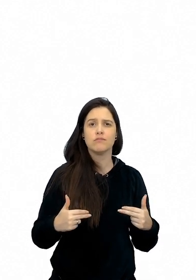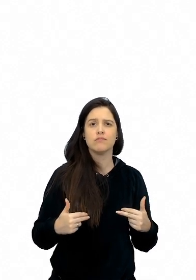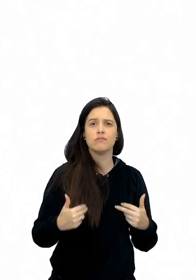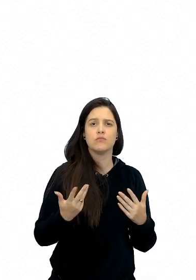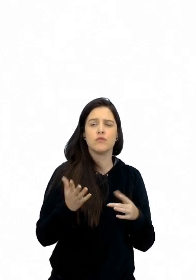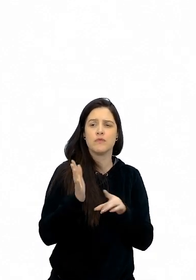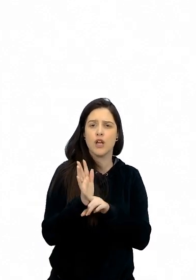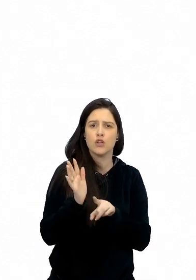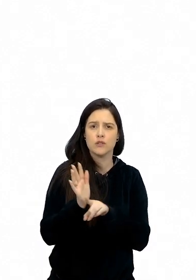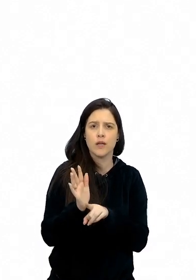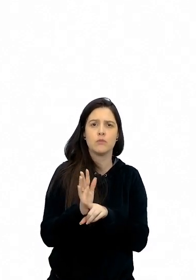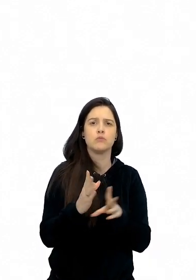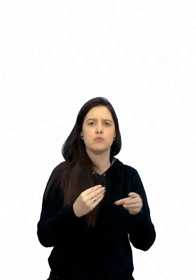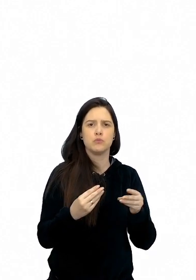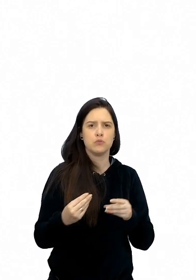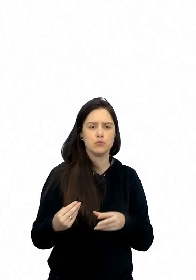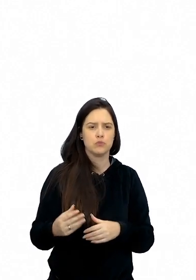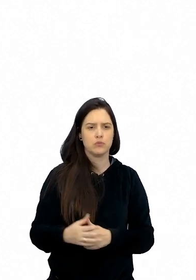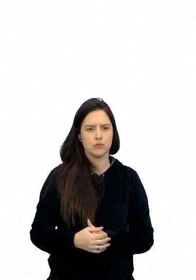linguagem da matemática.